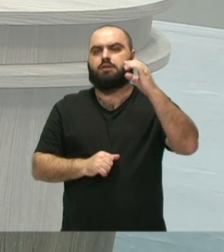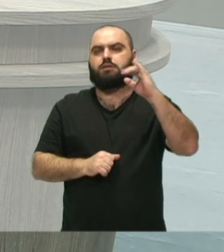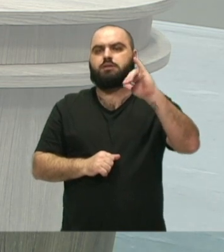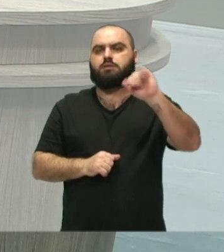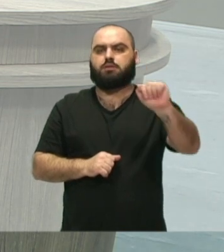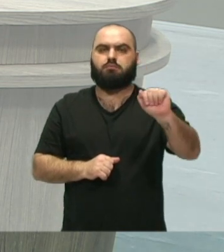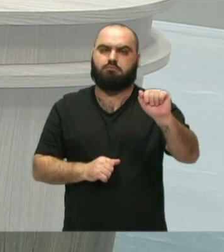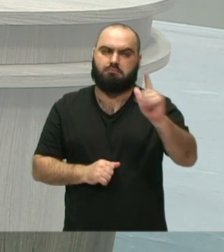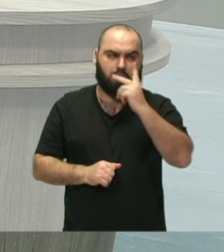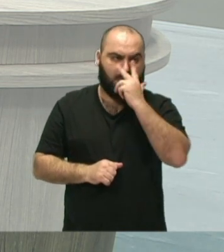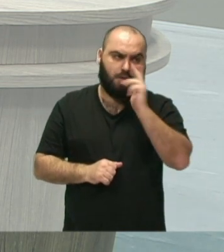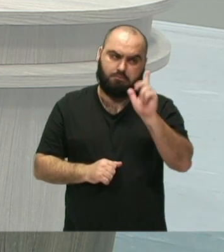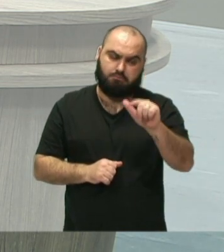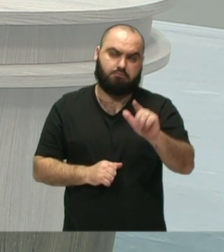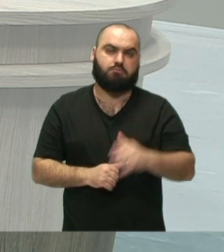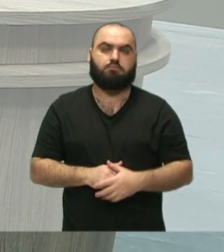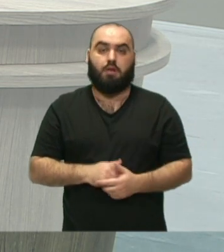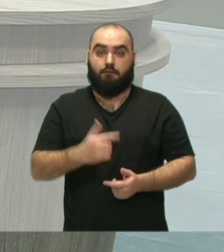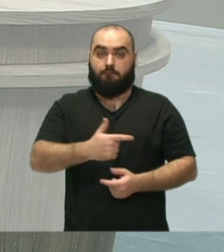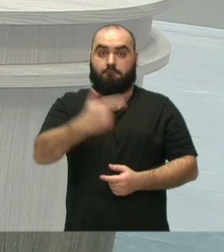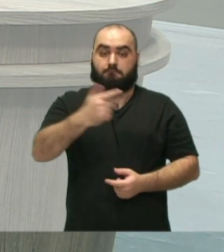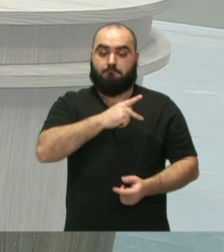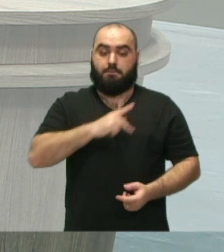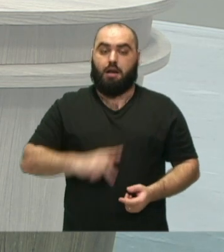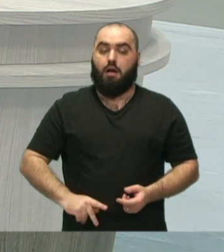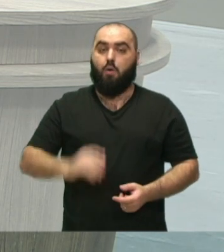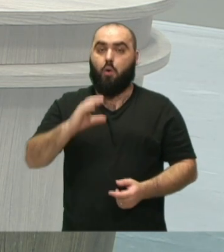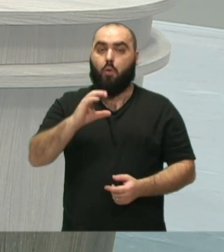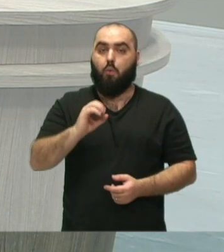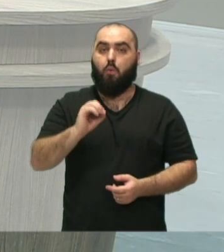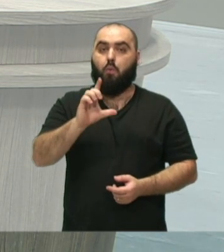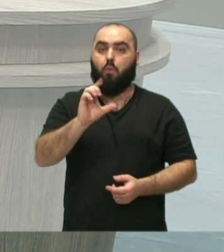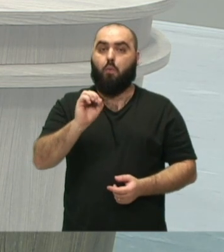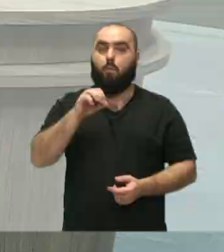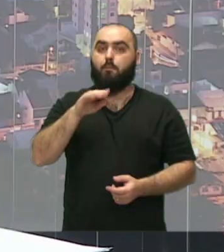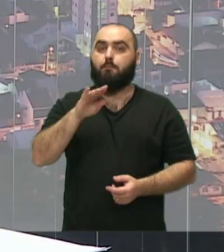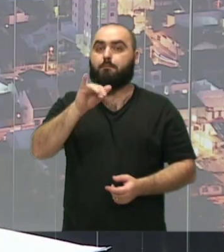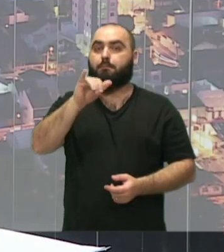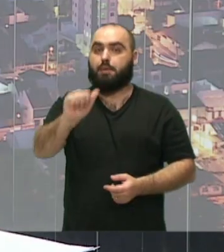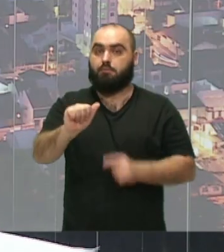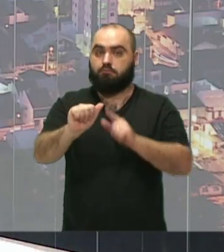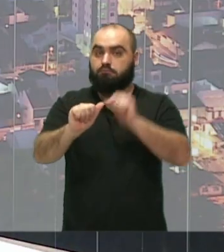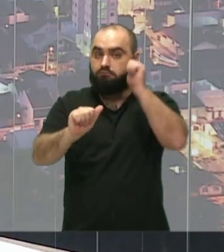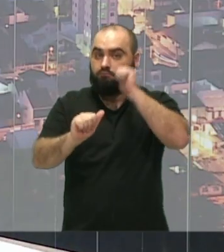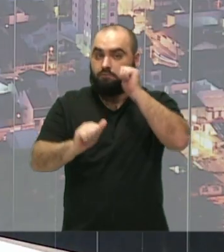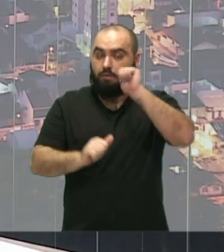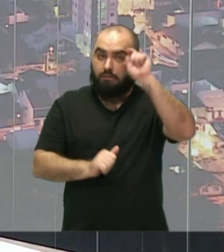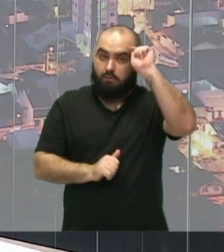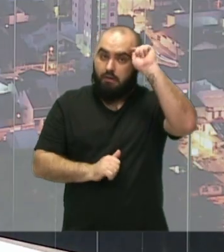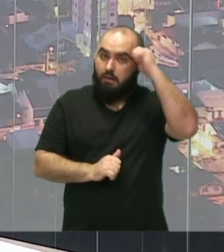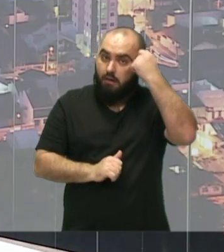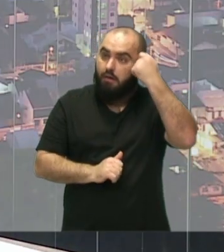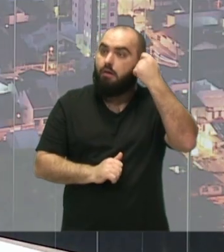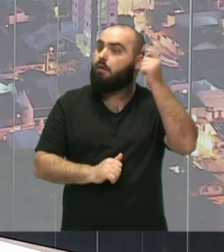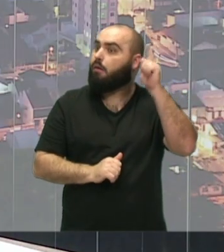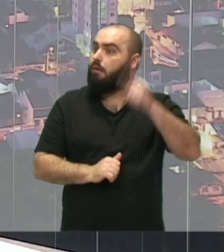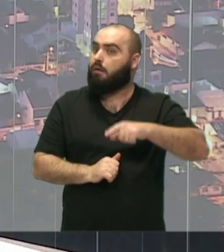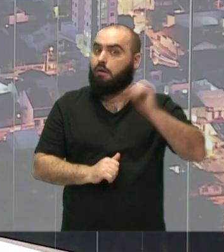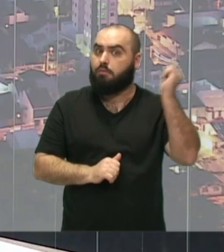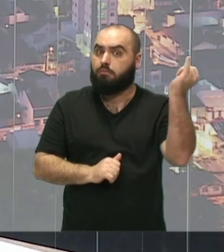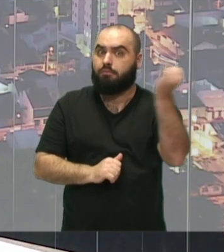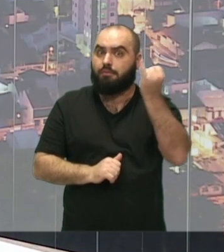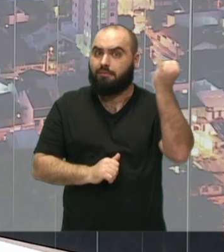Francia Marques. Como vice-presidente da Colômbia, é um marco, né? É um